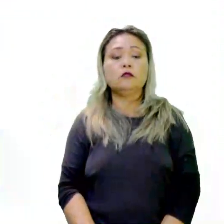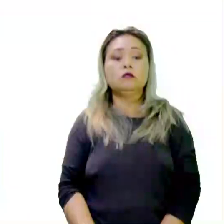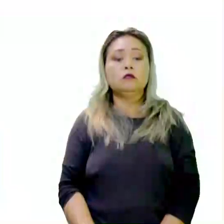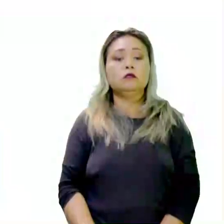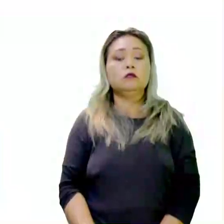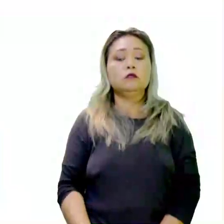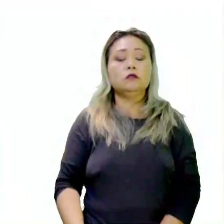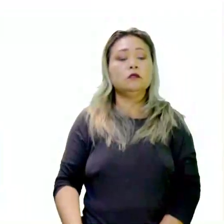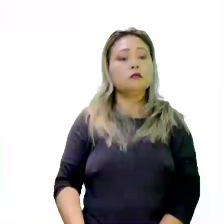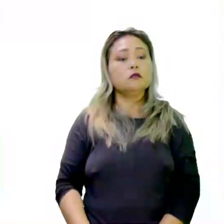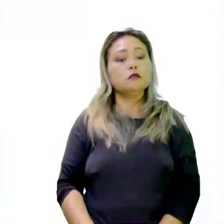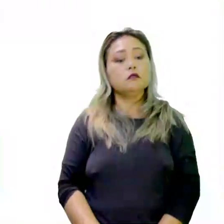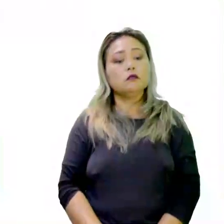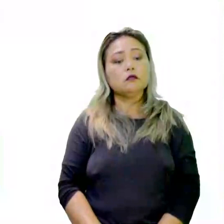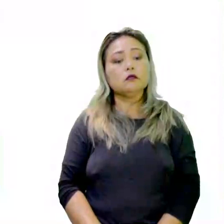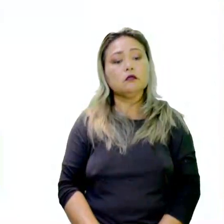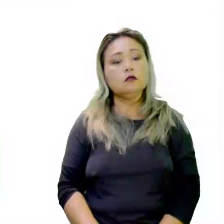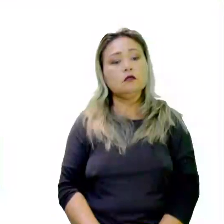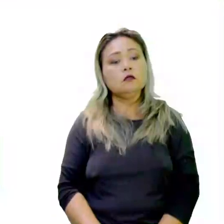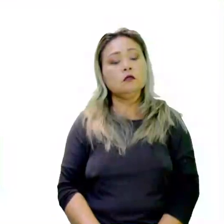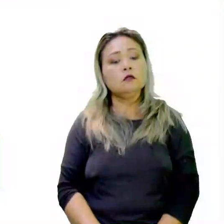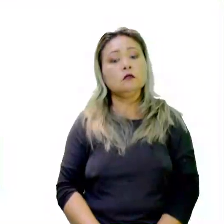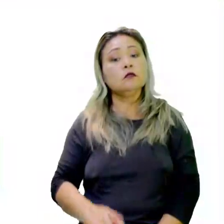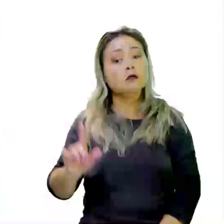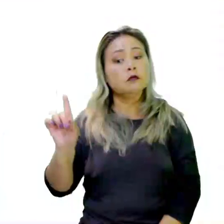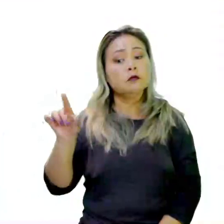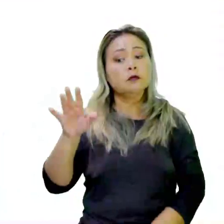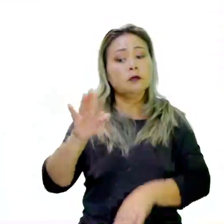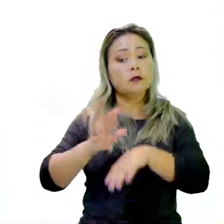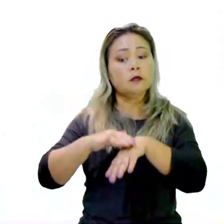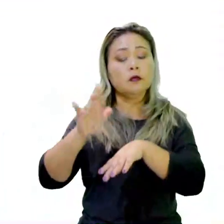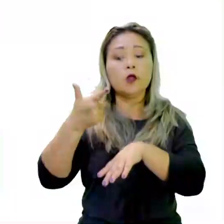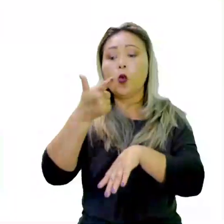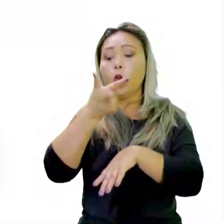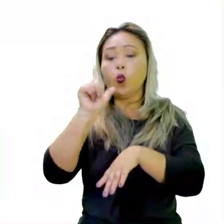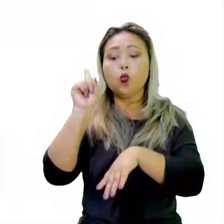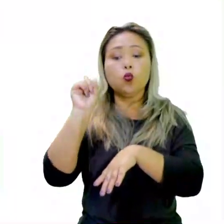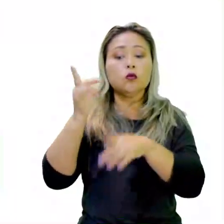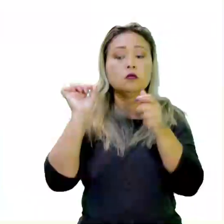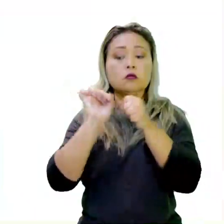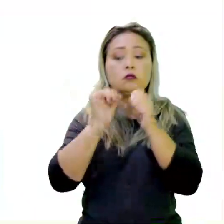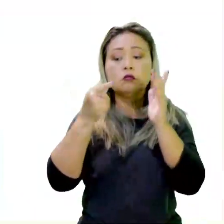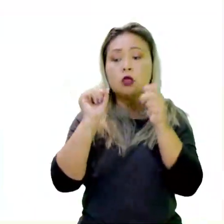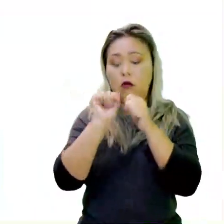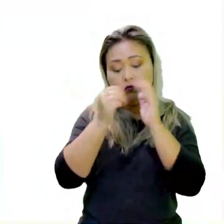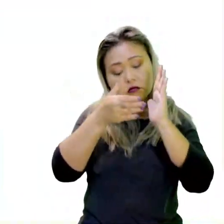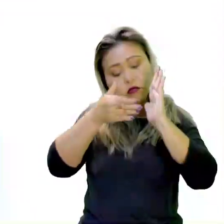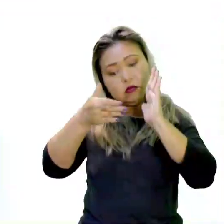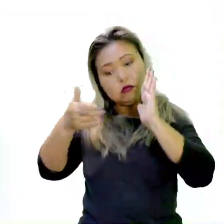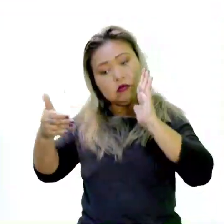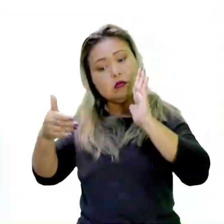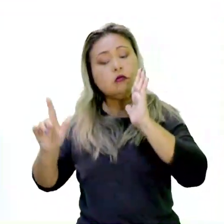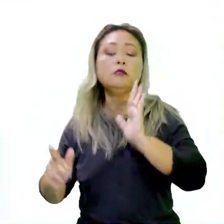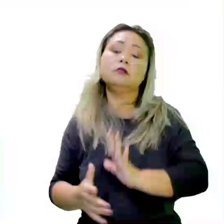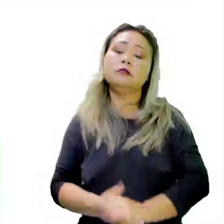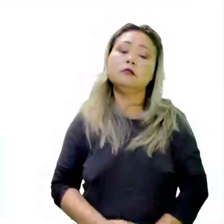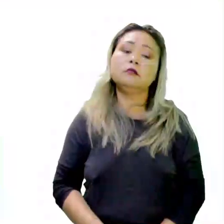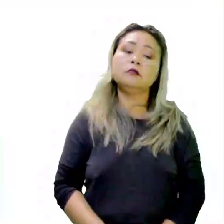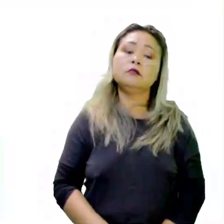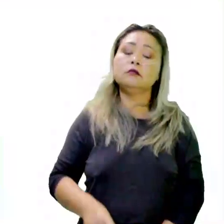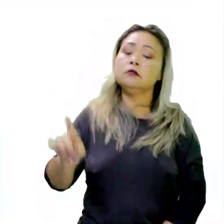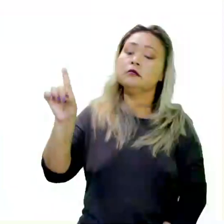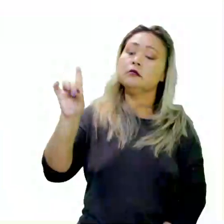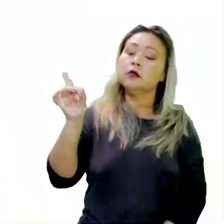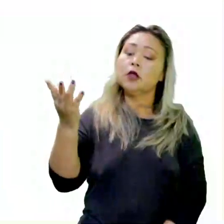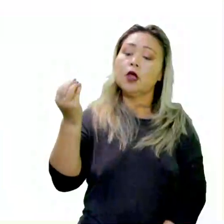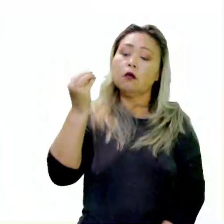Catedral de Milão. Que são mais obras, né, feitas nesse período. Nós temos aqui essa obra,